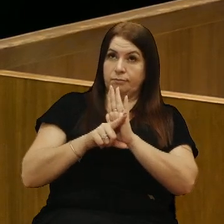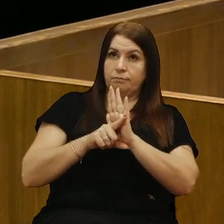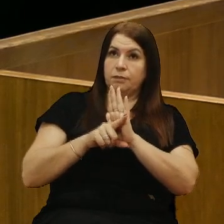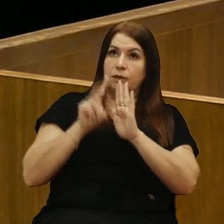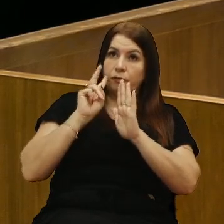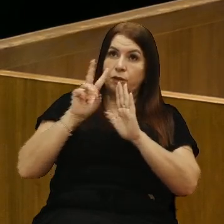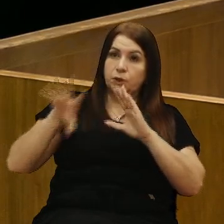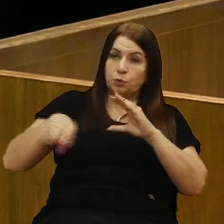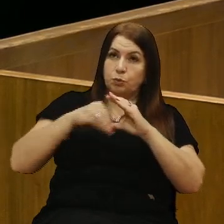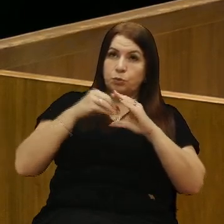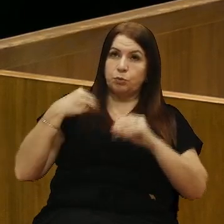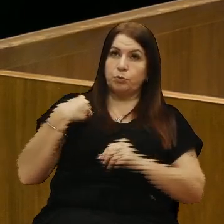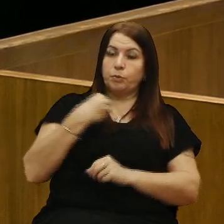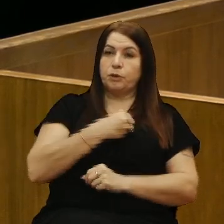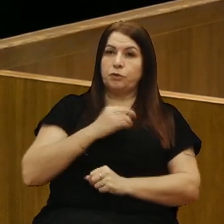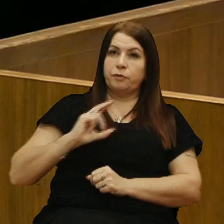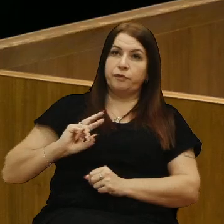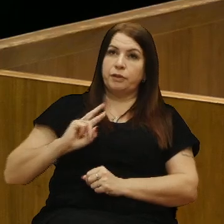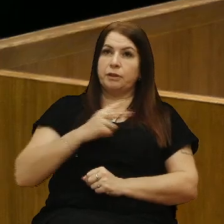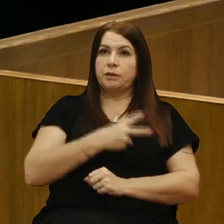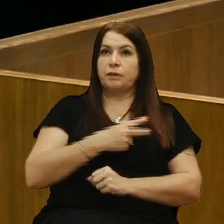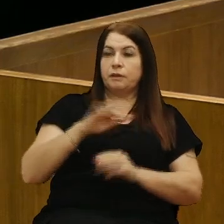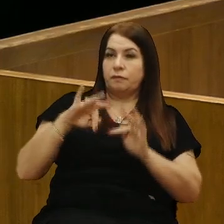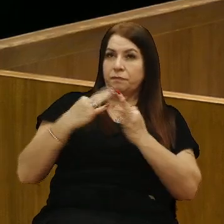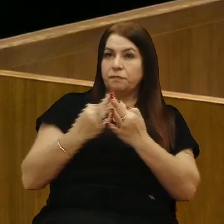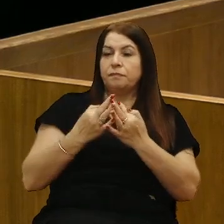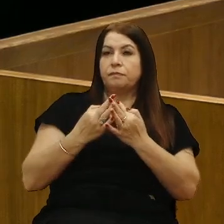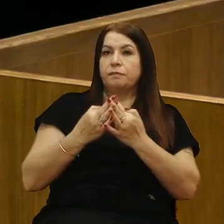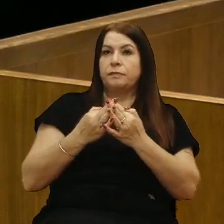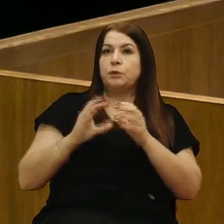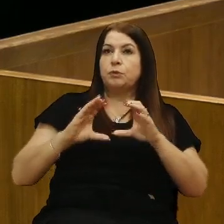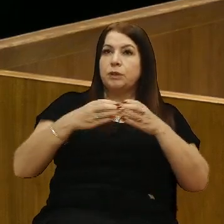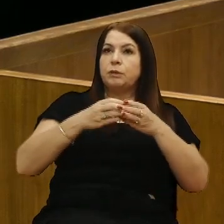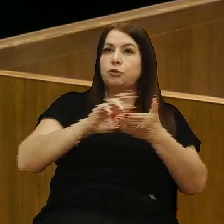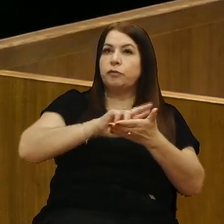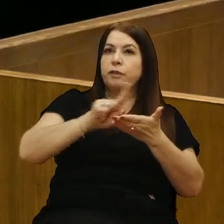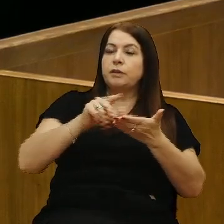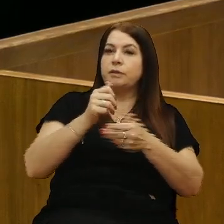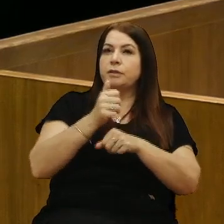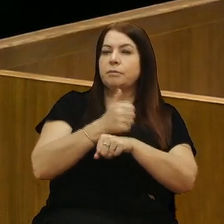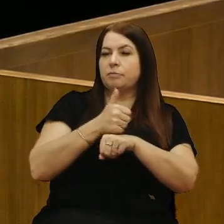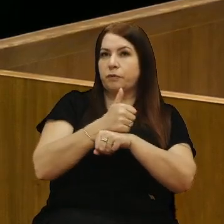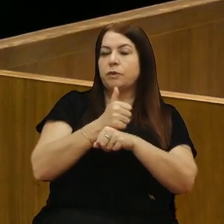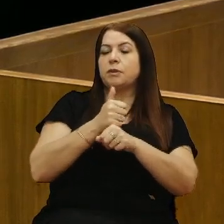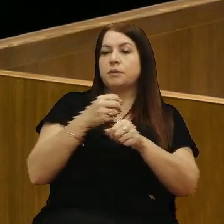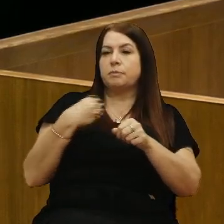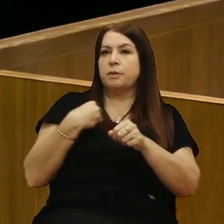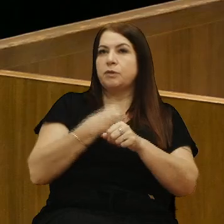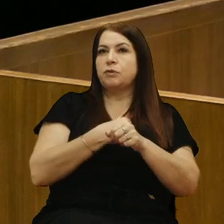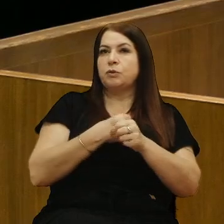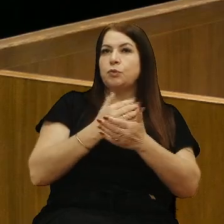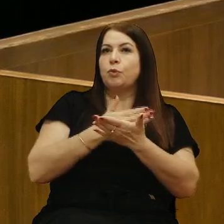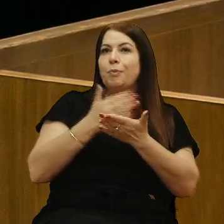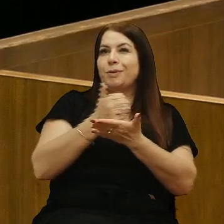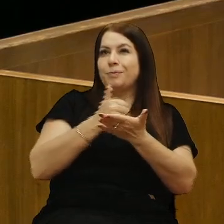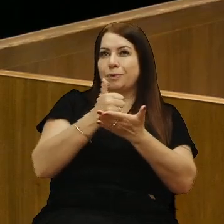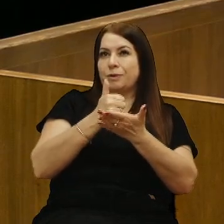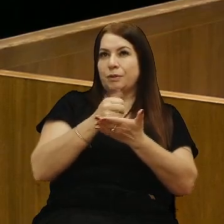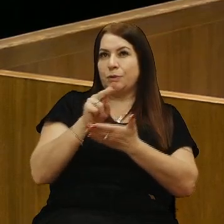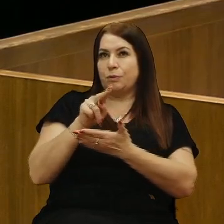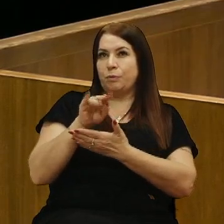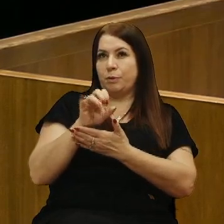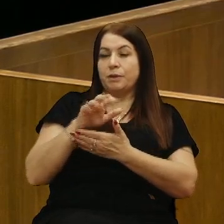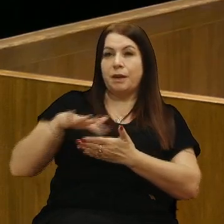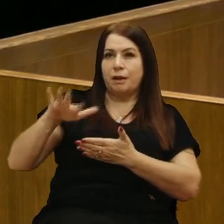visa incluir o médico veterinário da família na equipe multiprofissional na atenção primária de saúde,